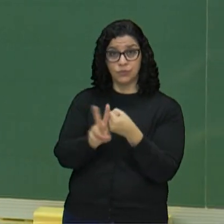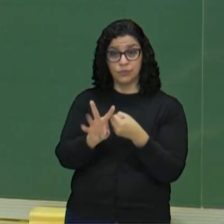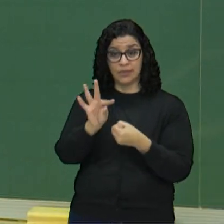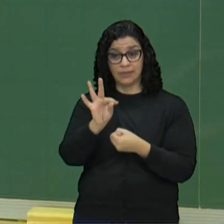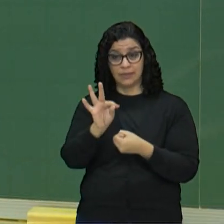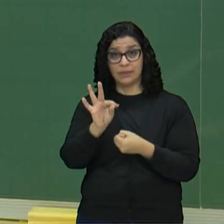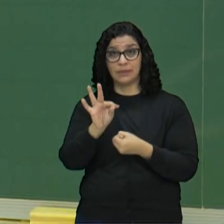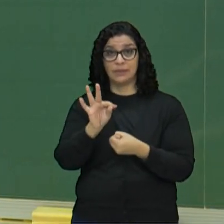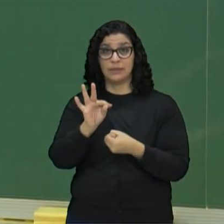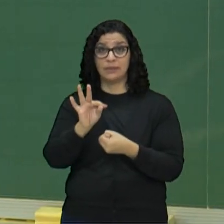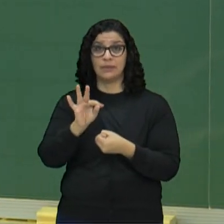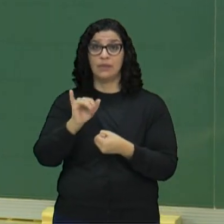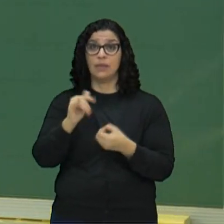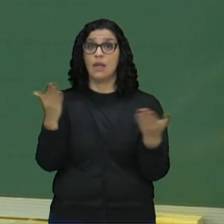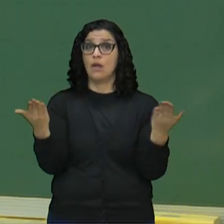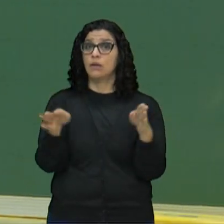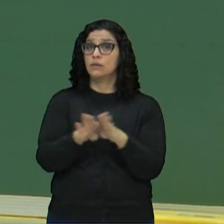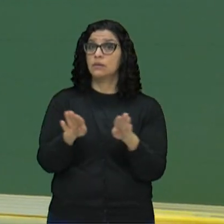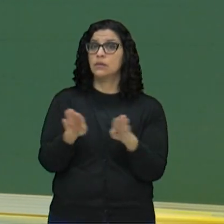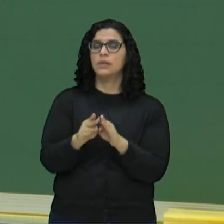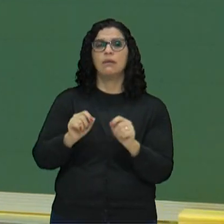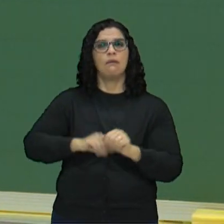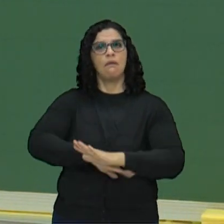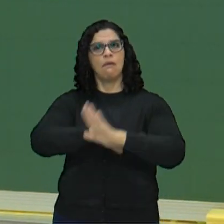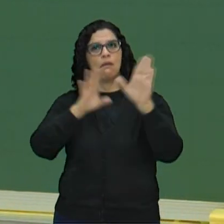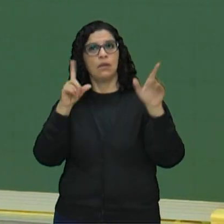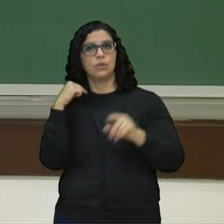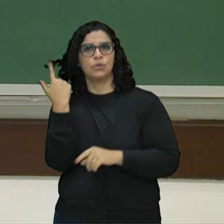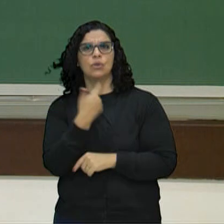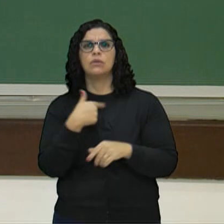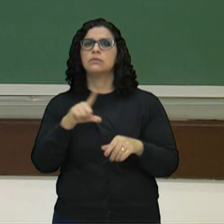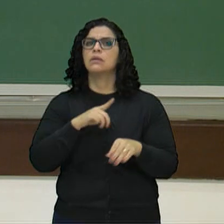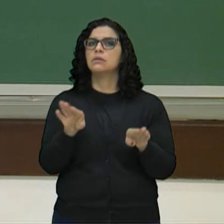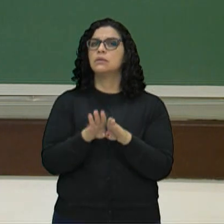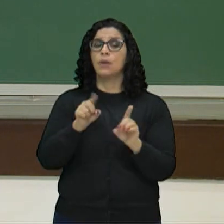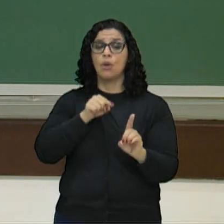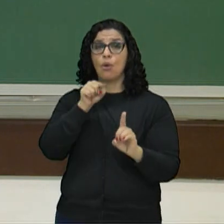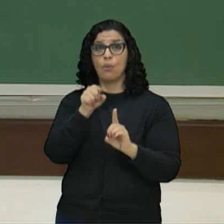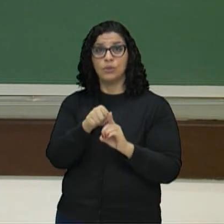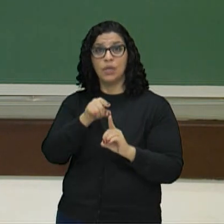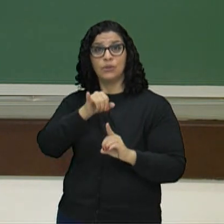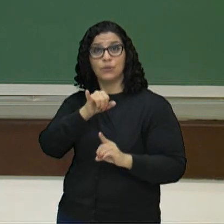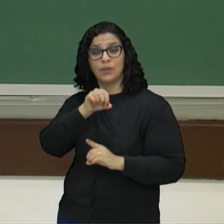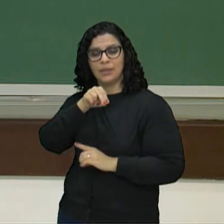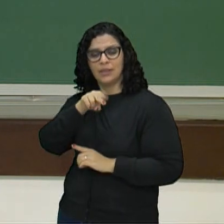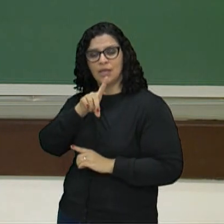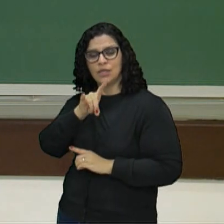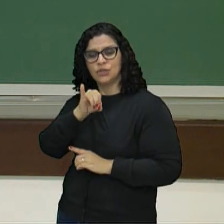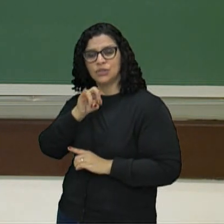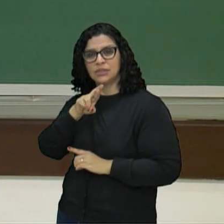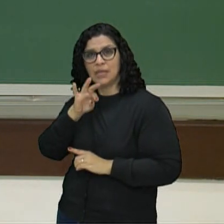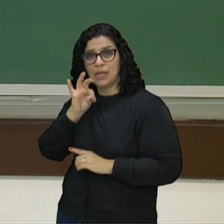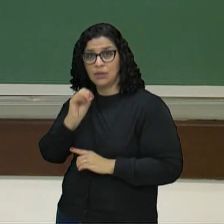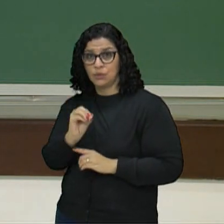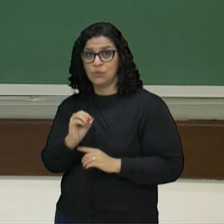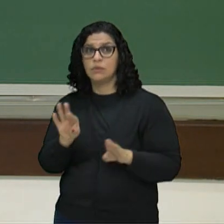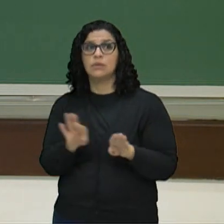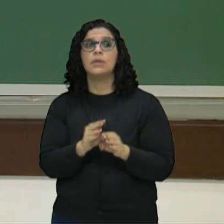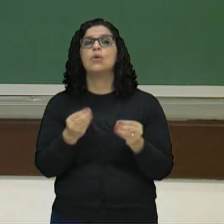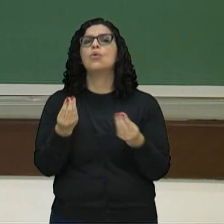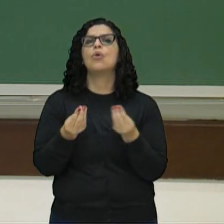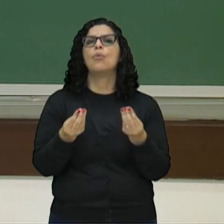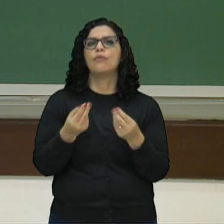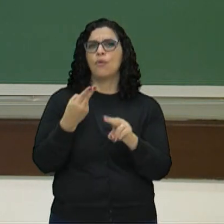transitivo indireto, é claro que nós vamos ter o objeto indireto. Então,